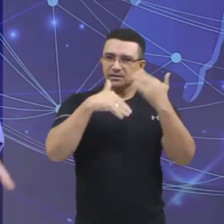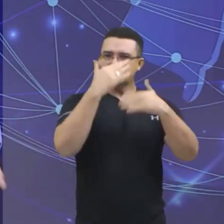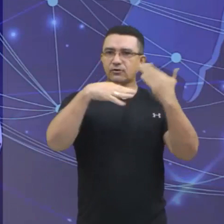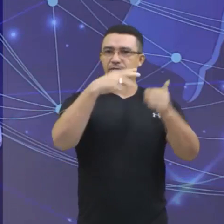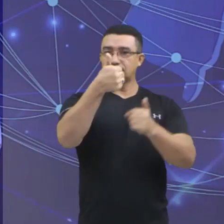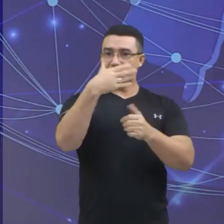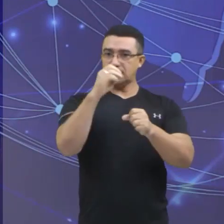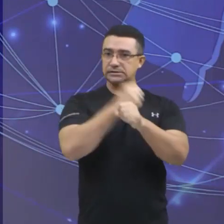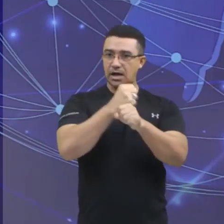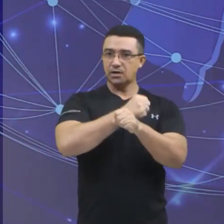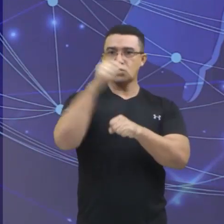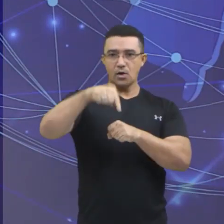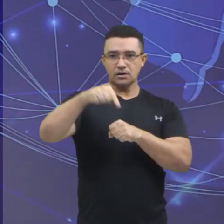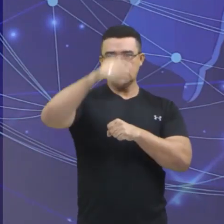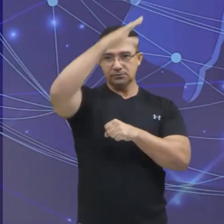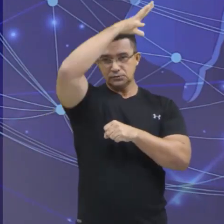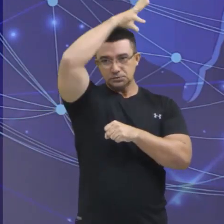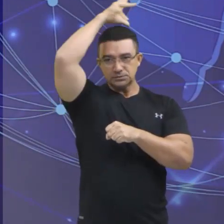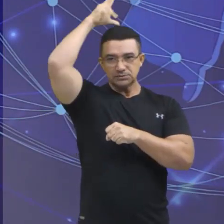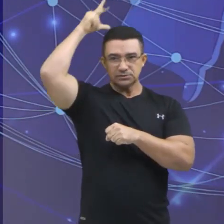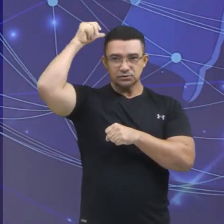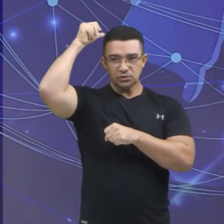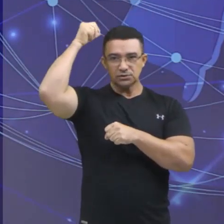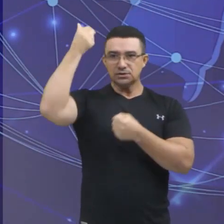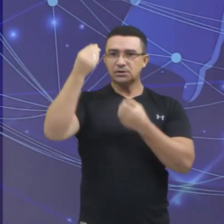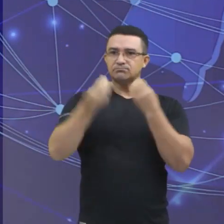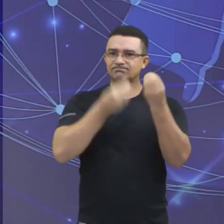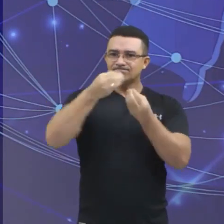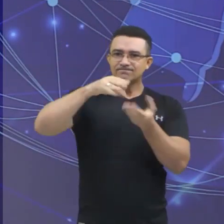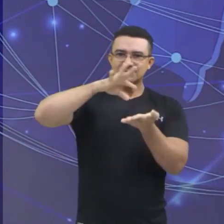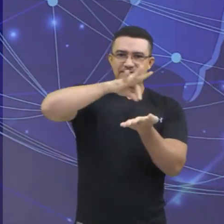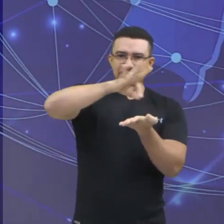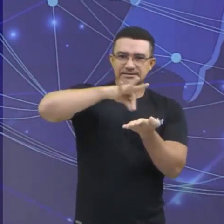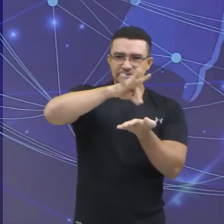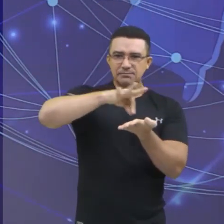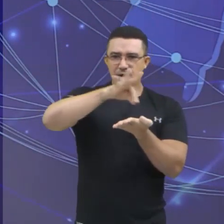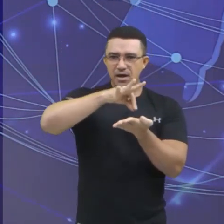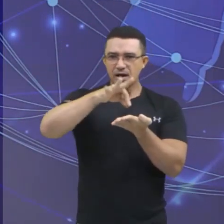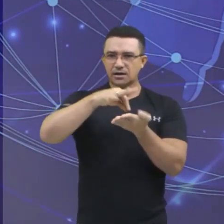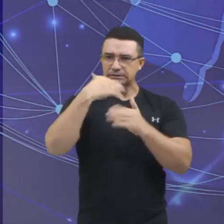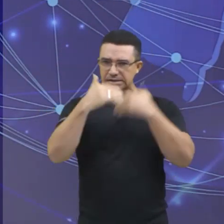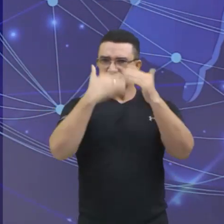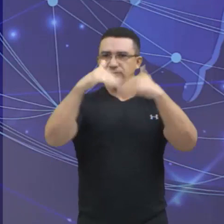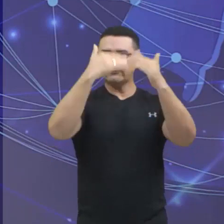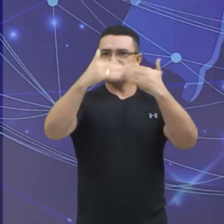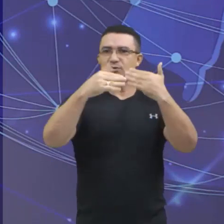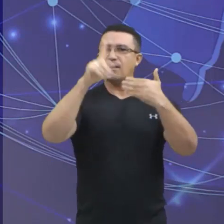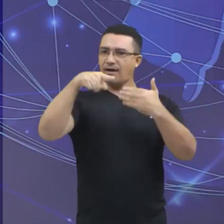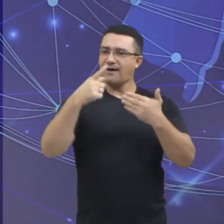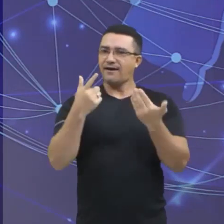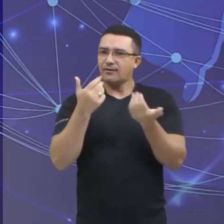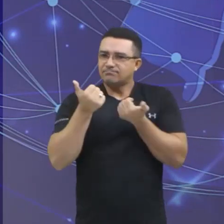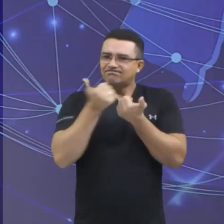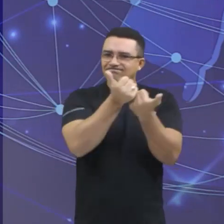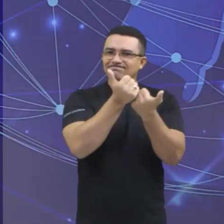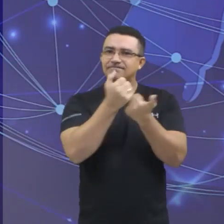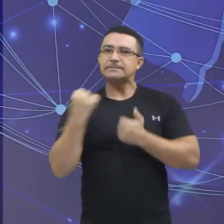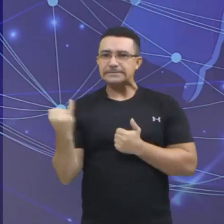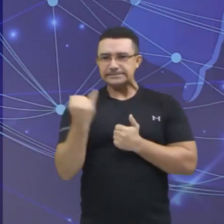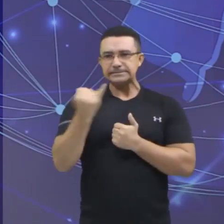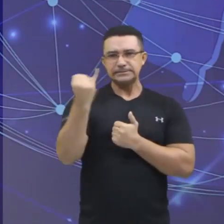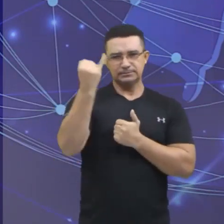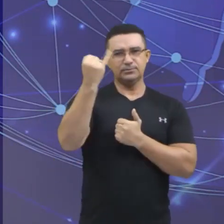10 anos aqui do Amazonas, por meio do Centro de Mídias, ele tem sido um aporte importante,